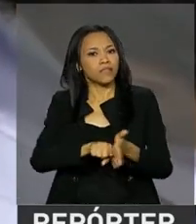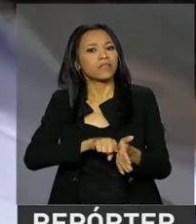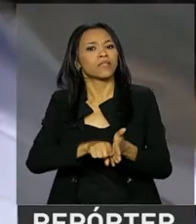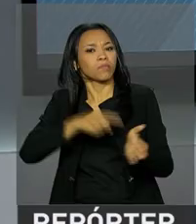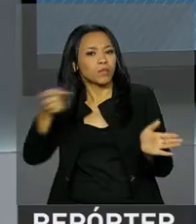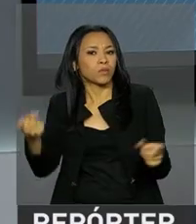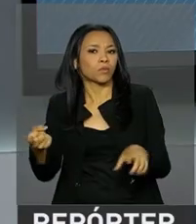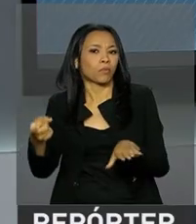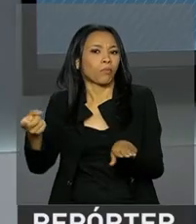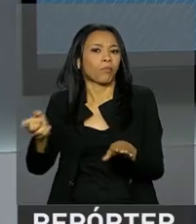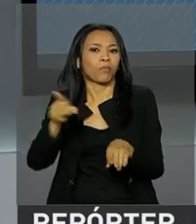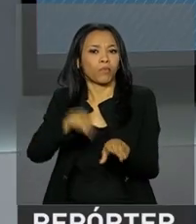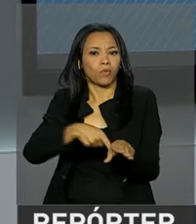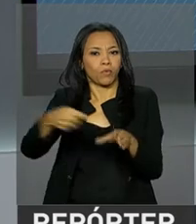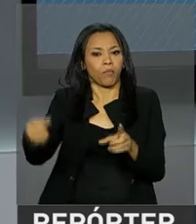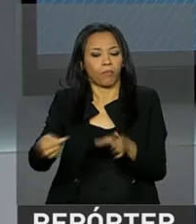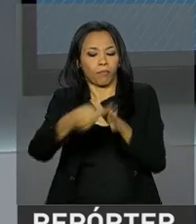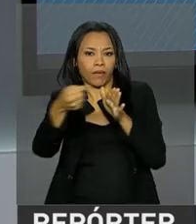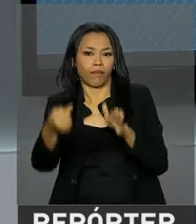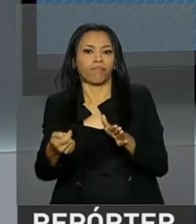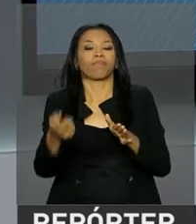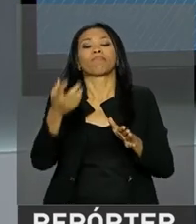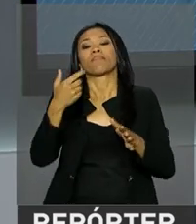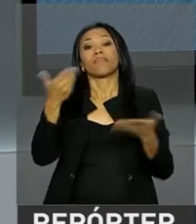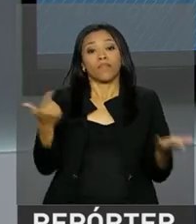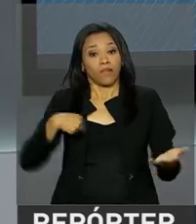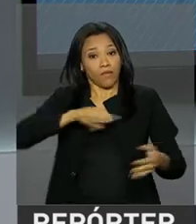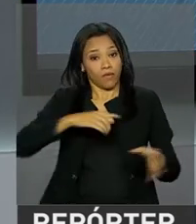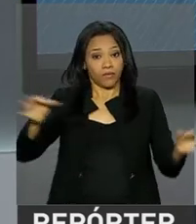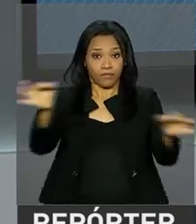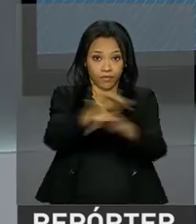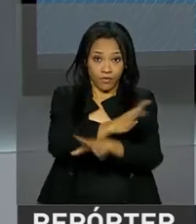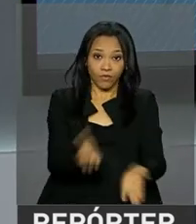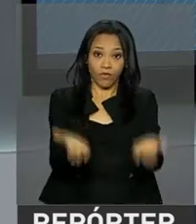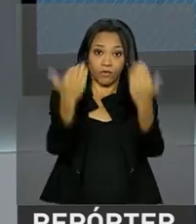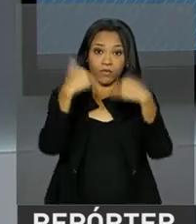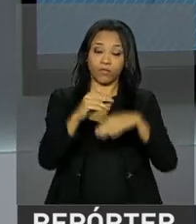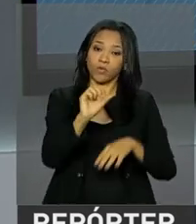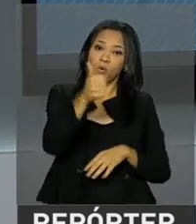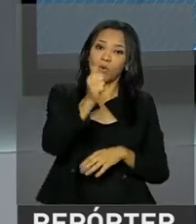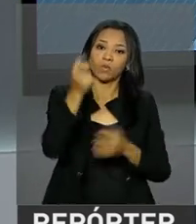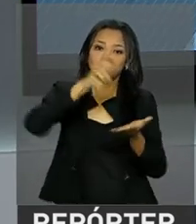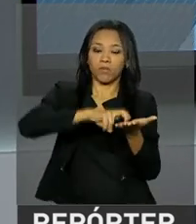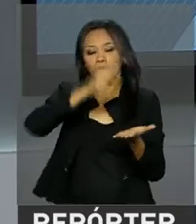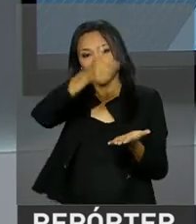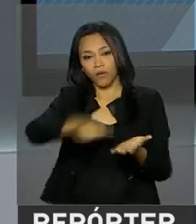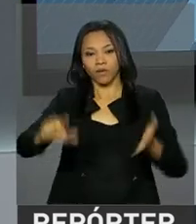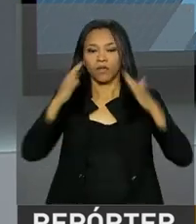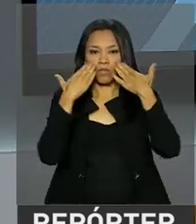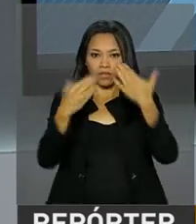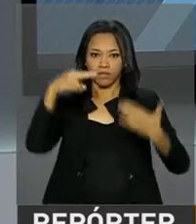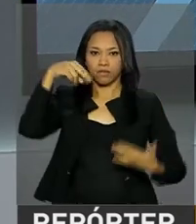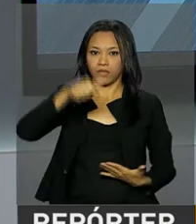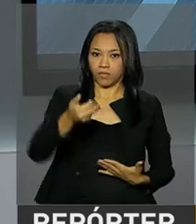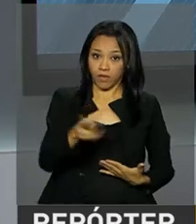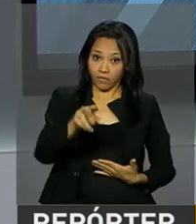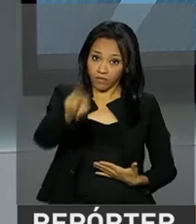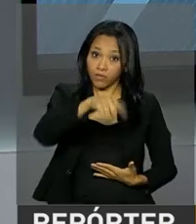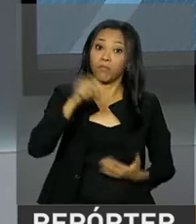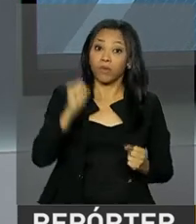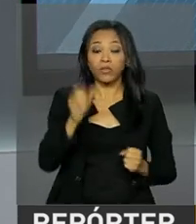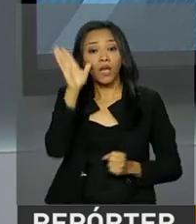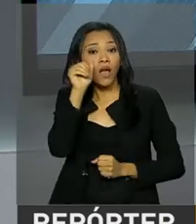pezinho. E o Repórter NBR fica por aqui. Voltamos às 11 da manhã na nossa próxima edição. Você pode rever as